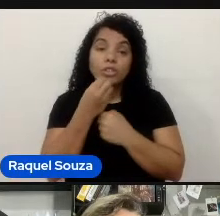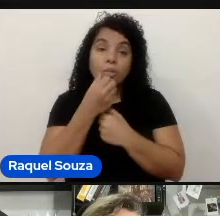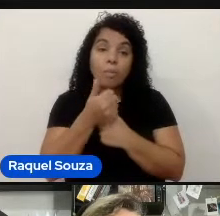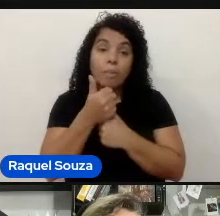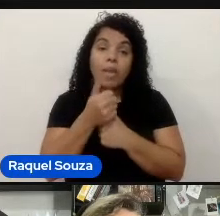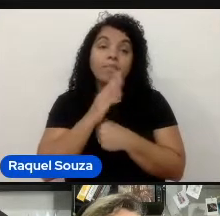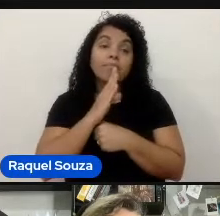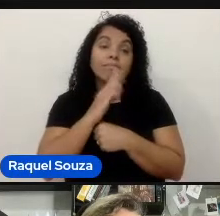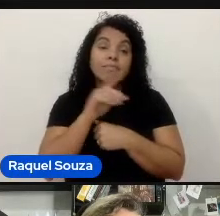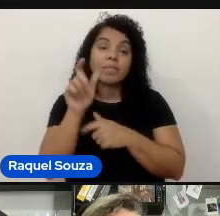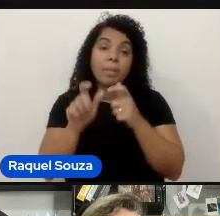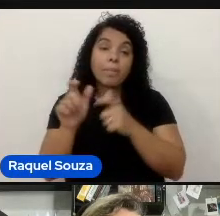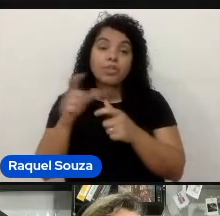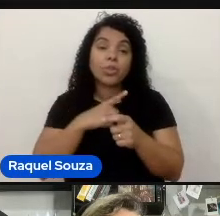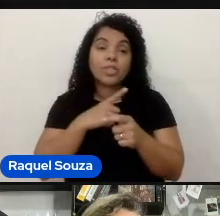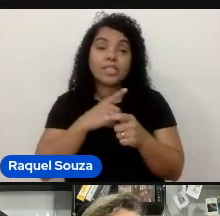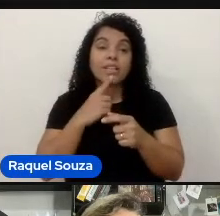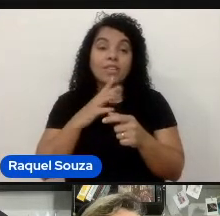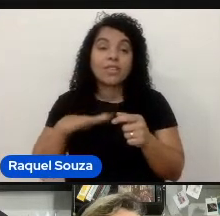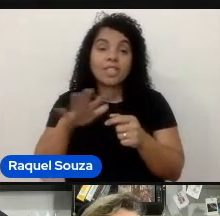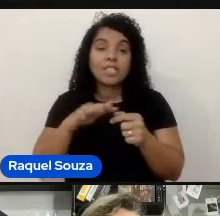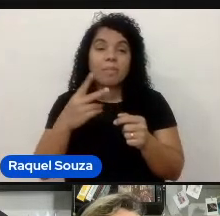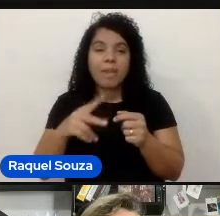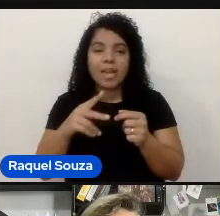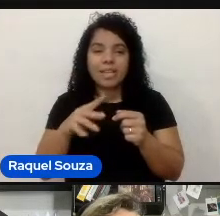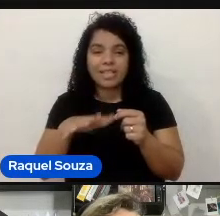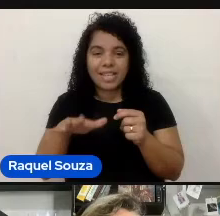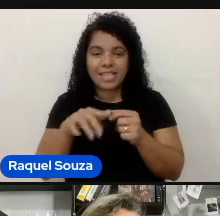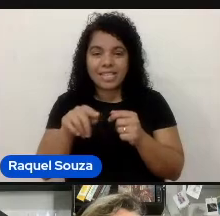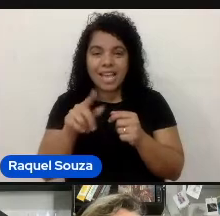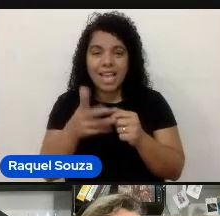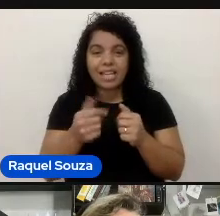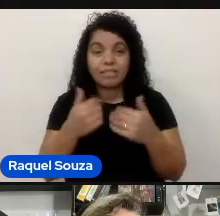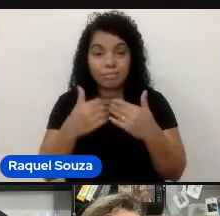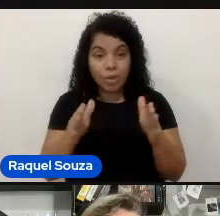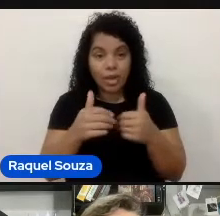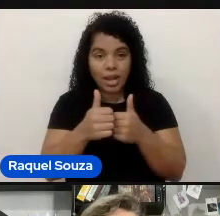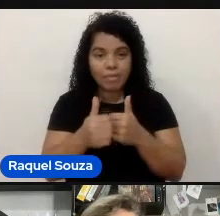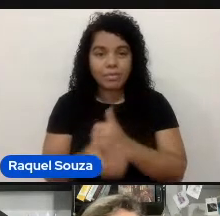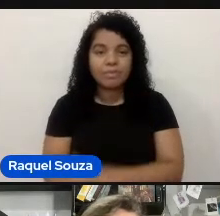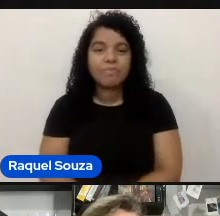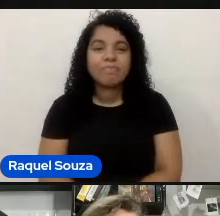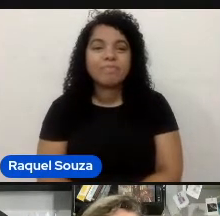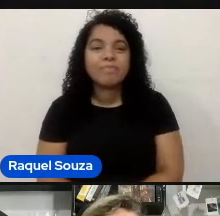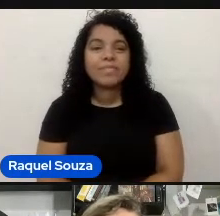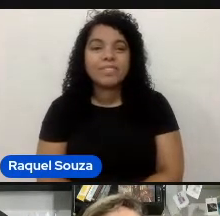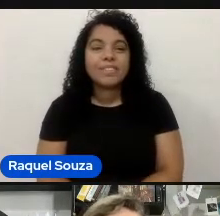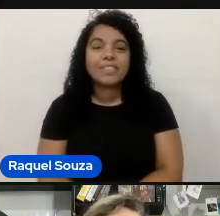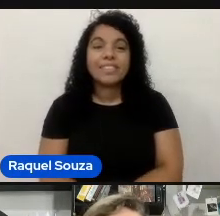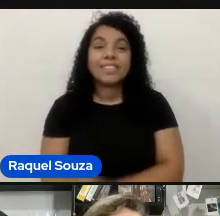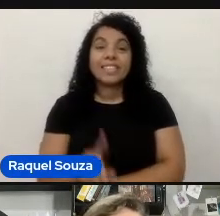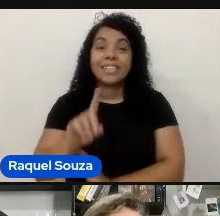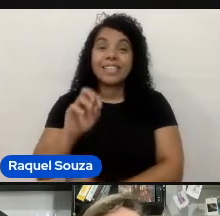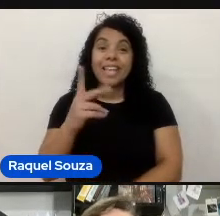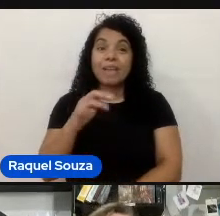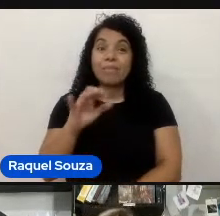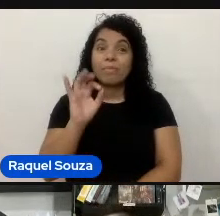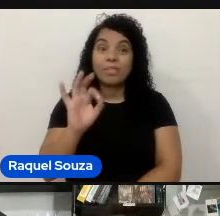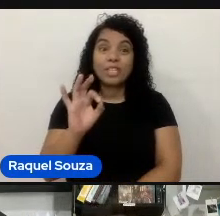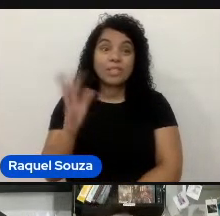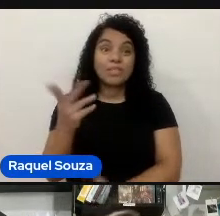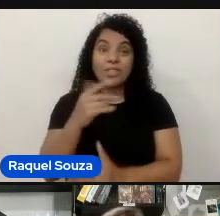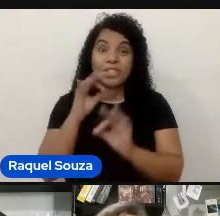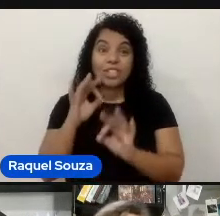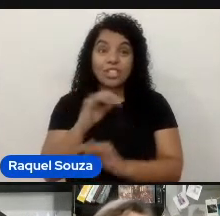de pessoas que têm bastante conhecimento aqui na área. Bora lá, pessoal? Meu Deus, gente, que chique, não é?